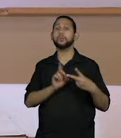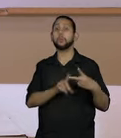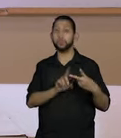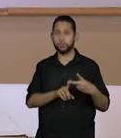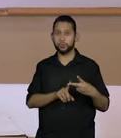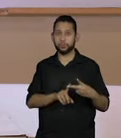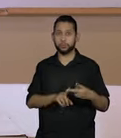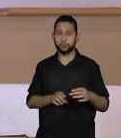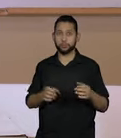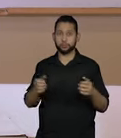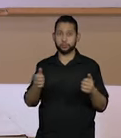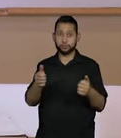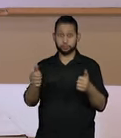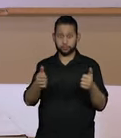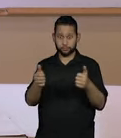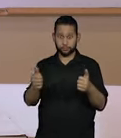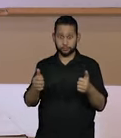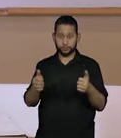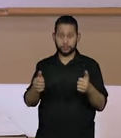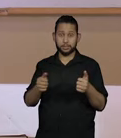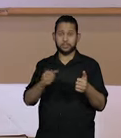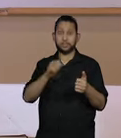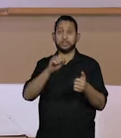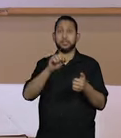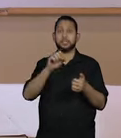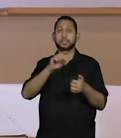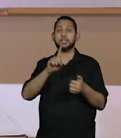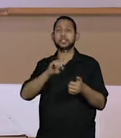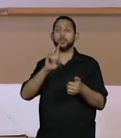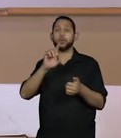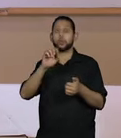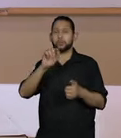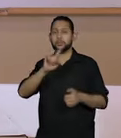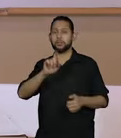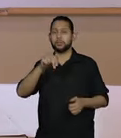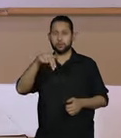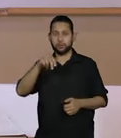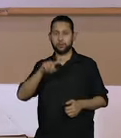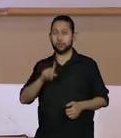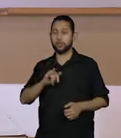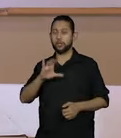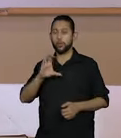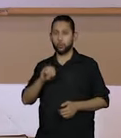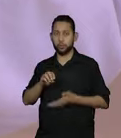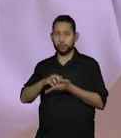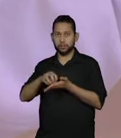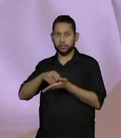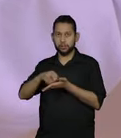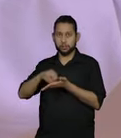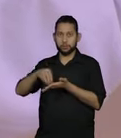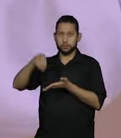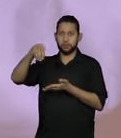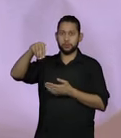vai misturar a raspinha de zinco com o ácido clorídrico.